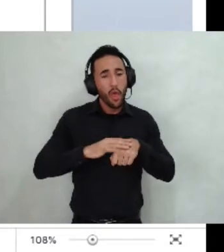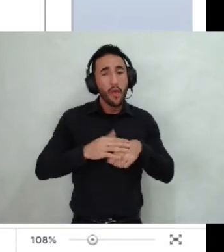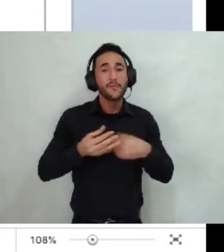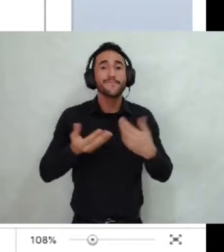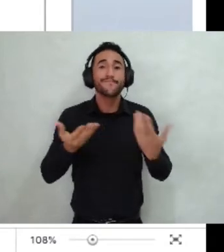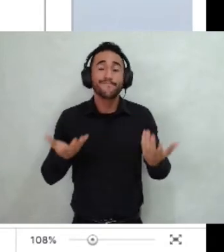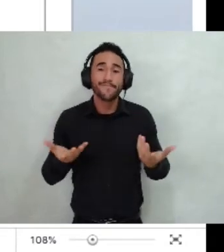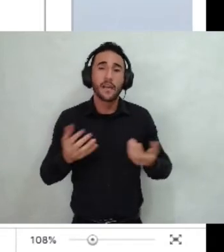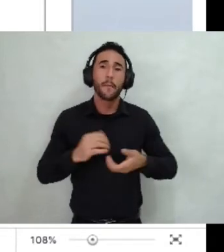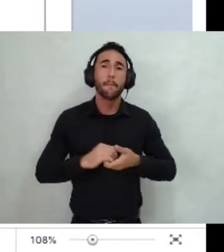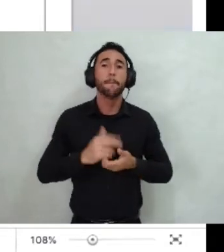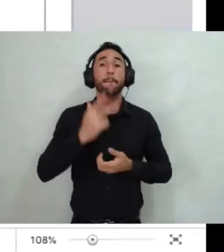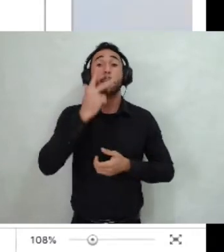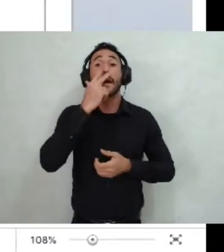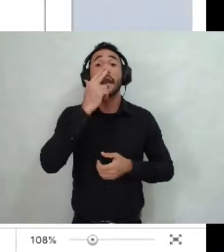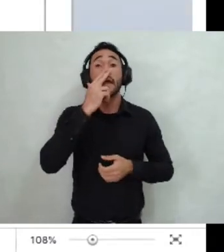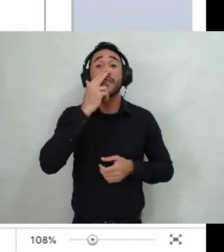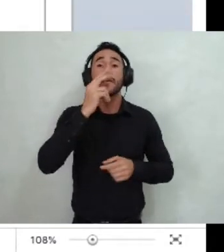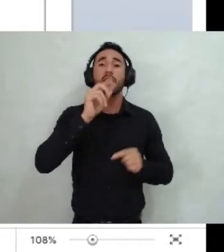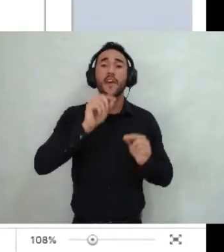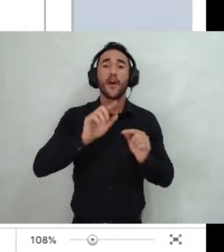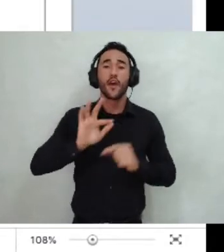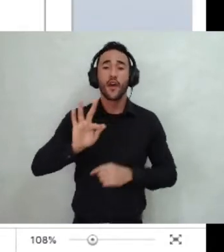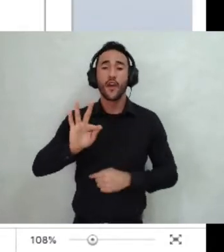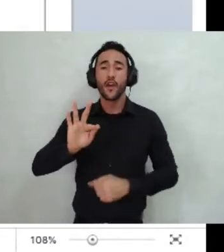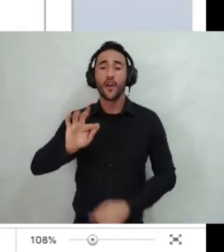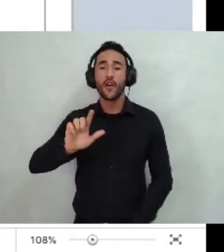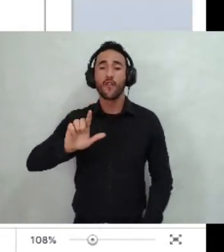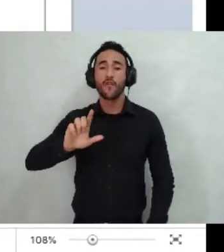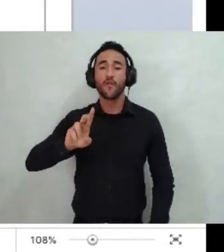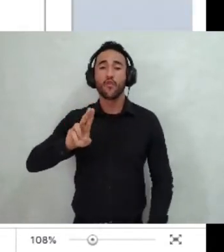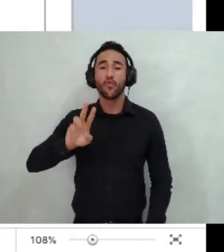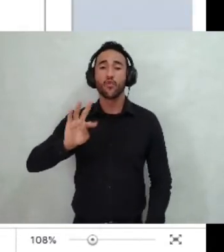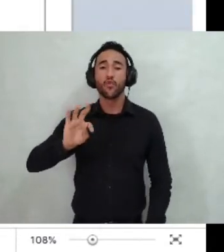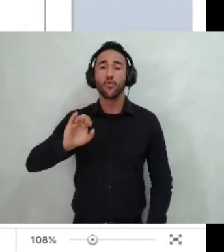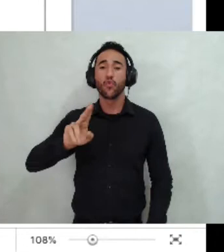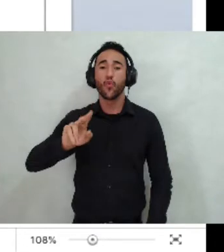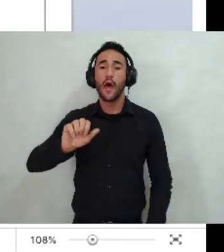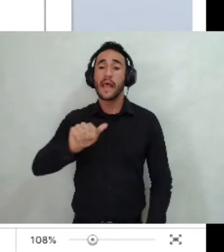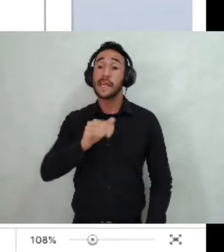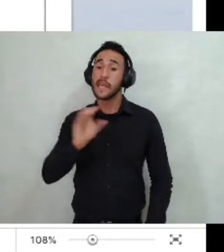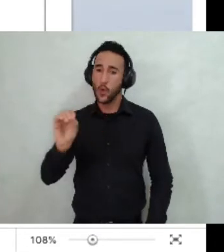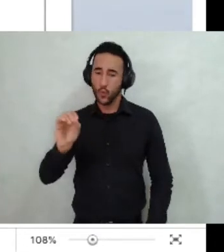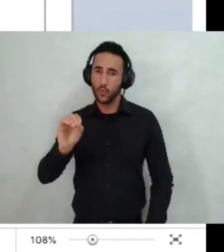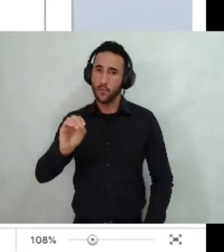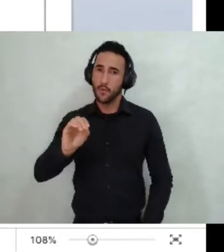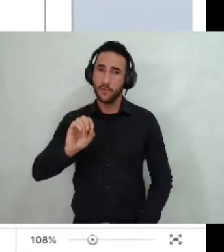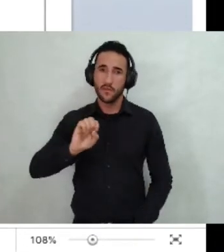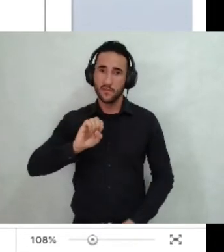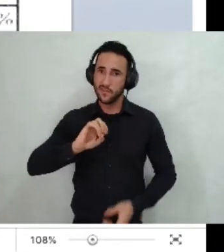de RNA desses pacientes e não se tratava de uma verdadeira reinfecção.